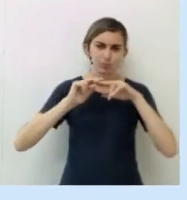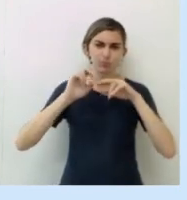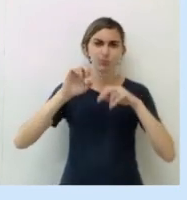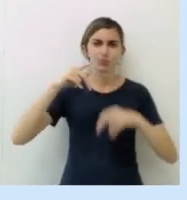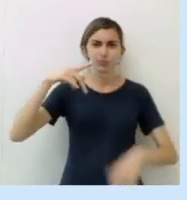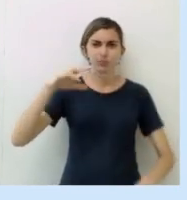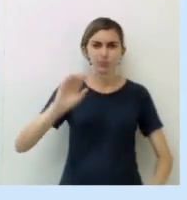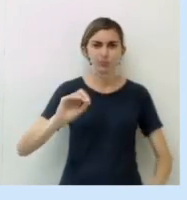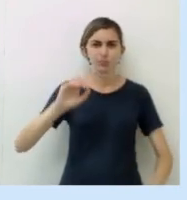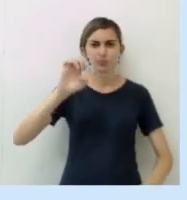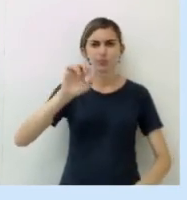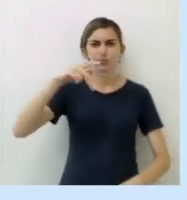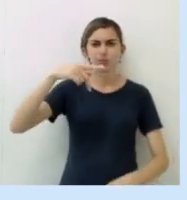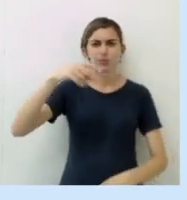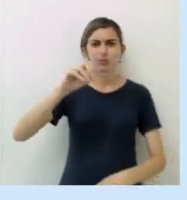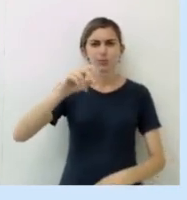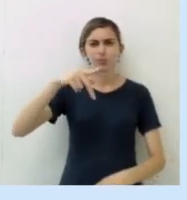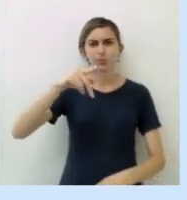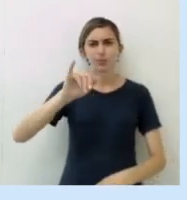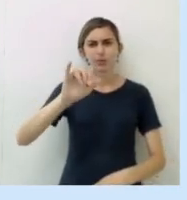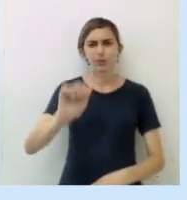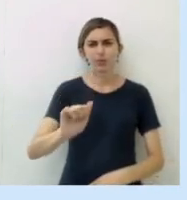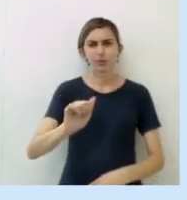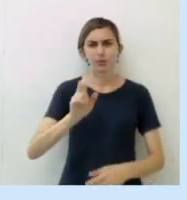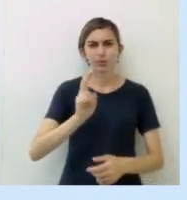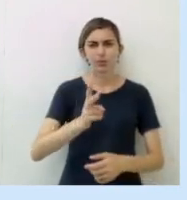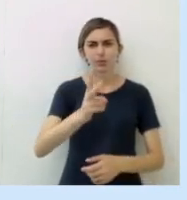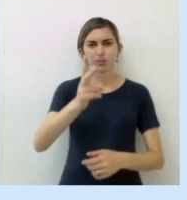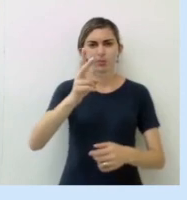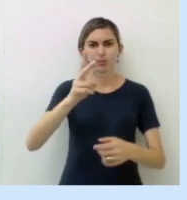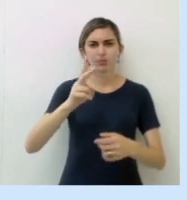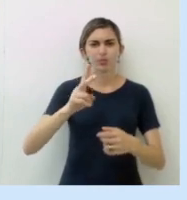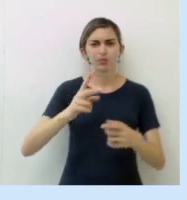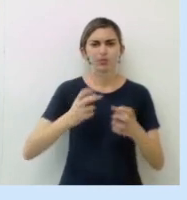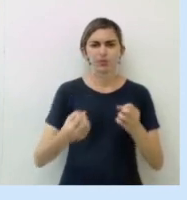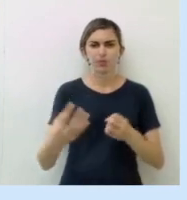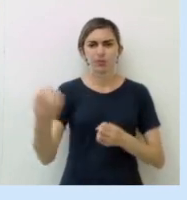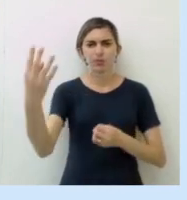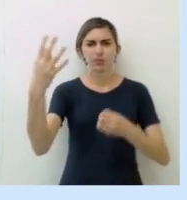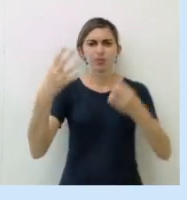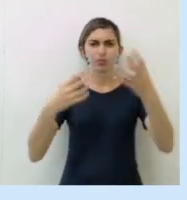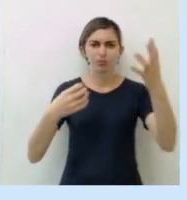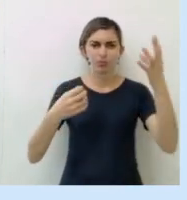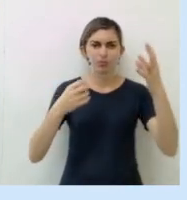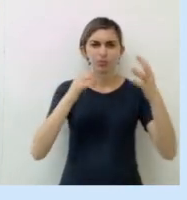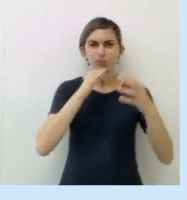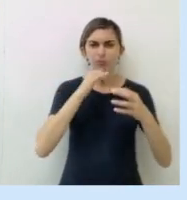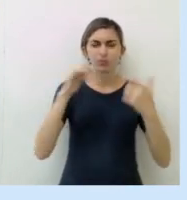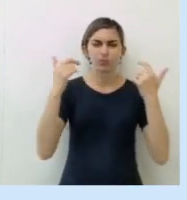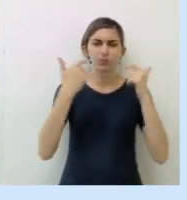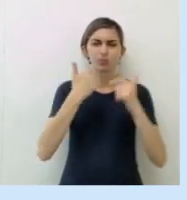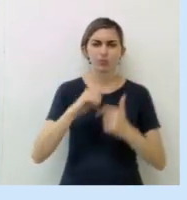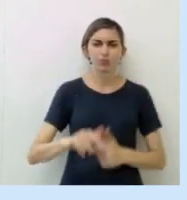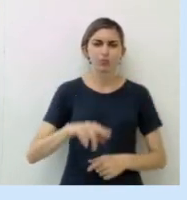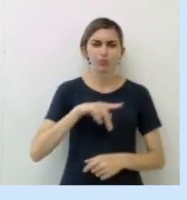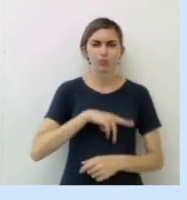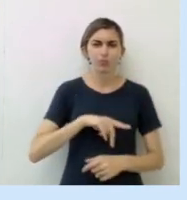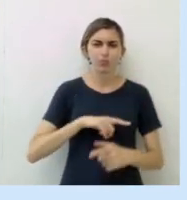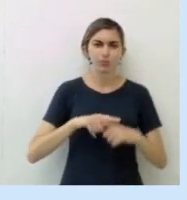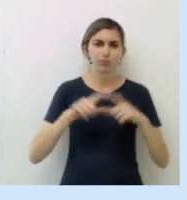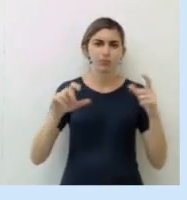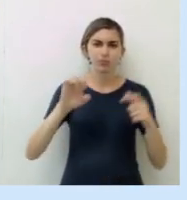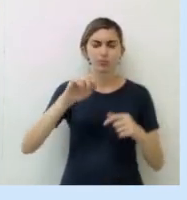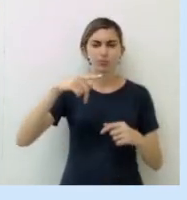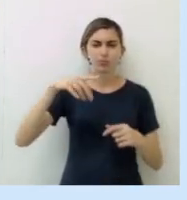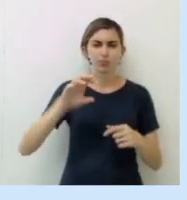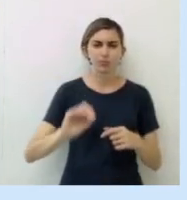ou epopeia sempre envolve heróis, viagem. Por exemplo, em língua portuguesa, o maior